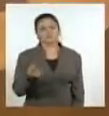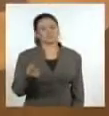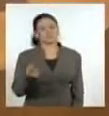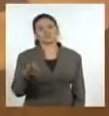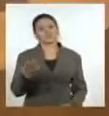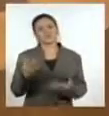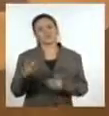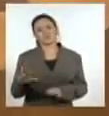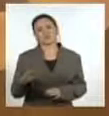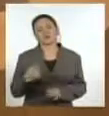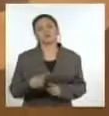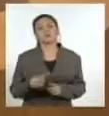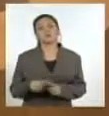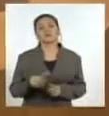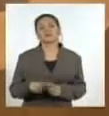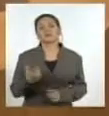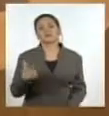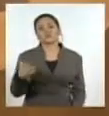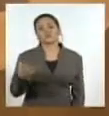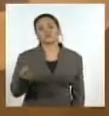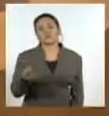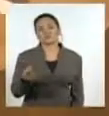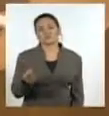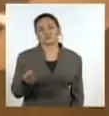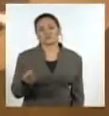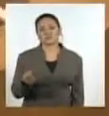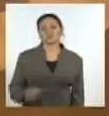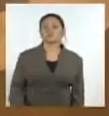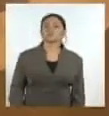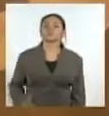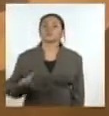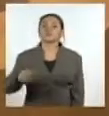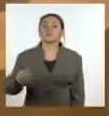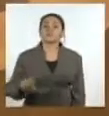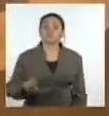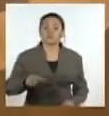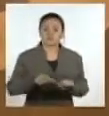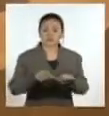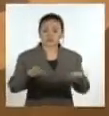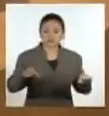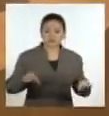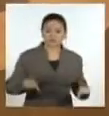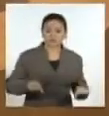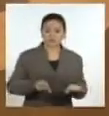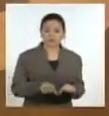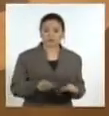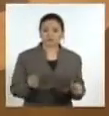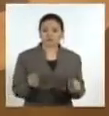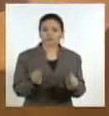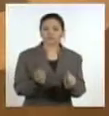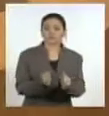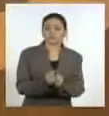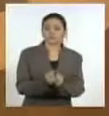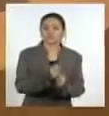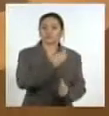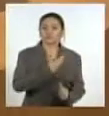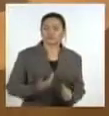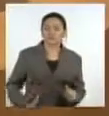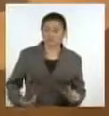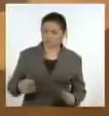vizinho ao do governador, caso fosse eleito, para que ele pudesse acompanhar de perto a